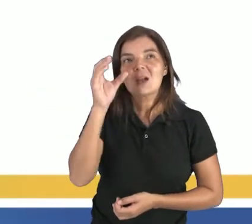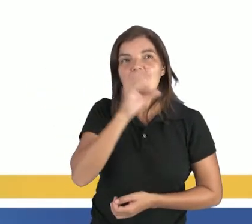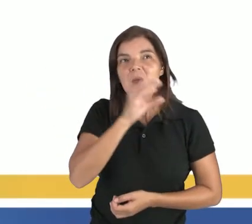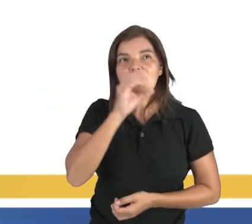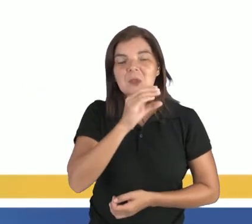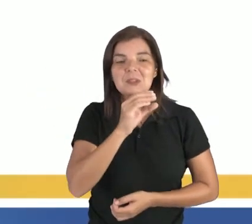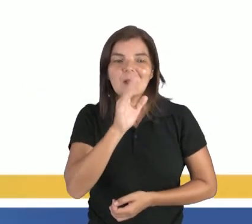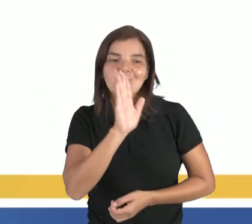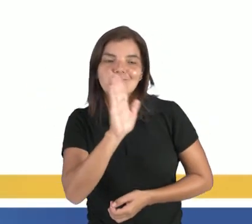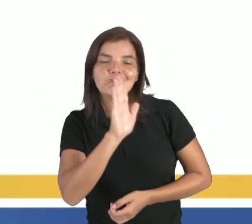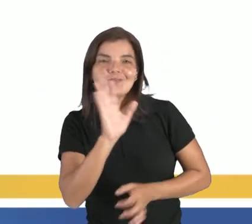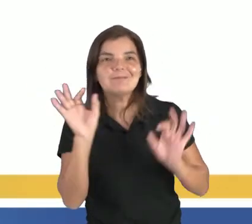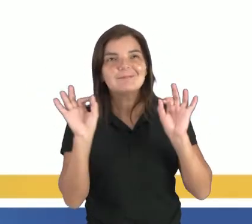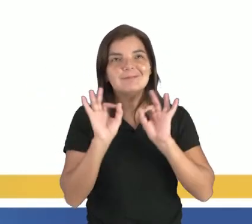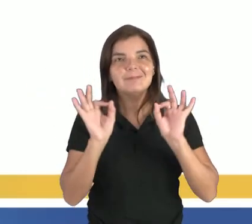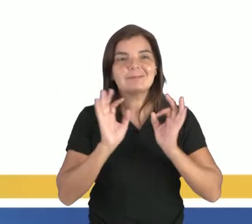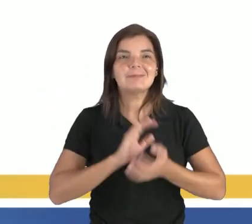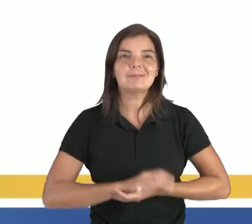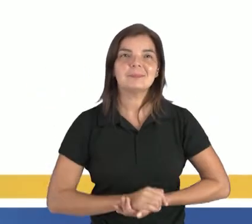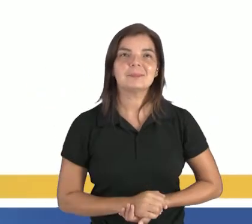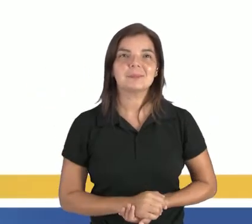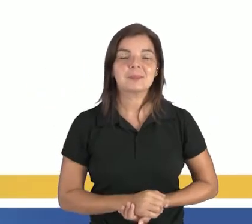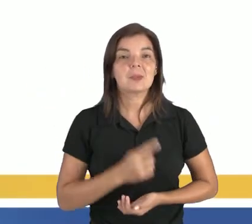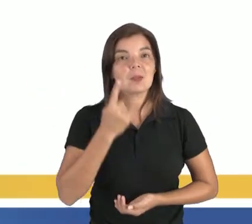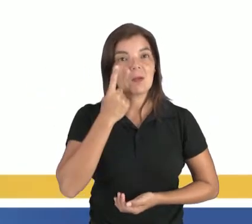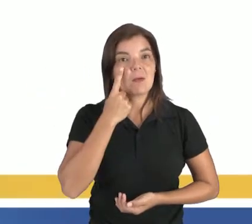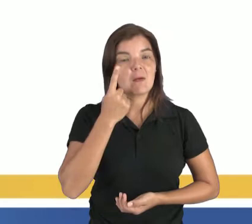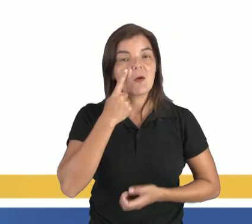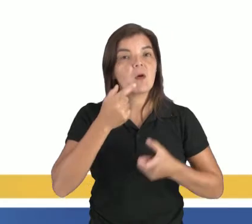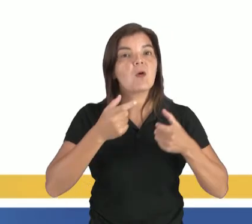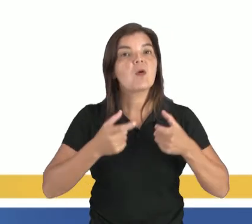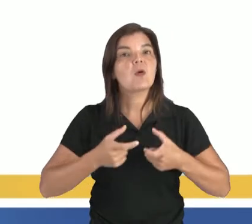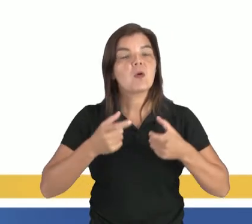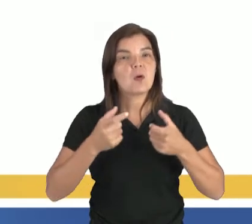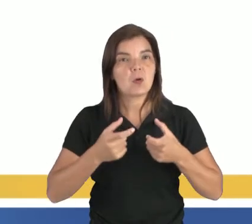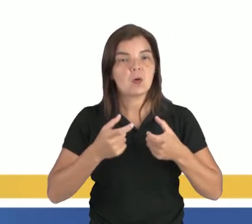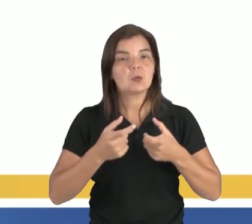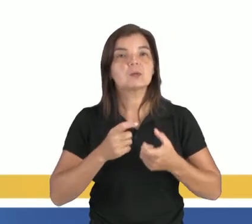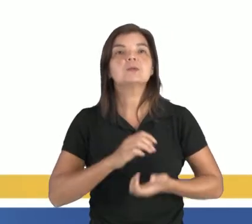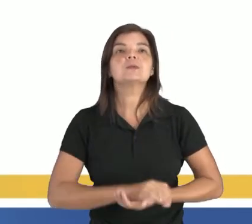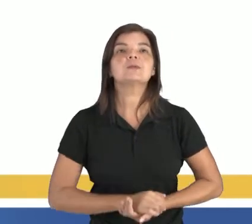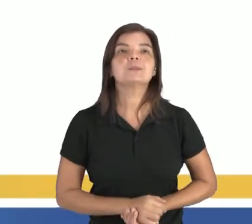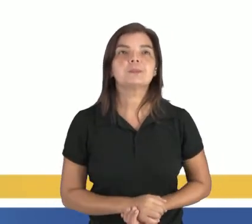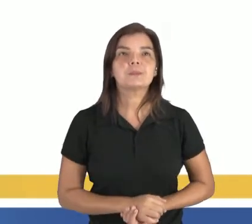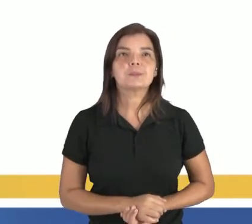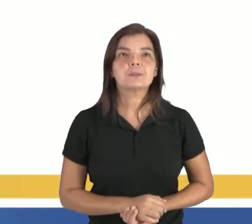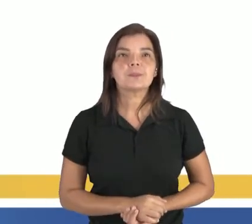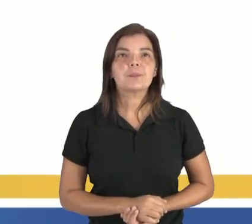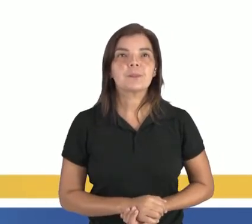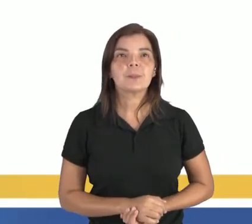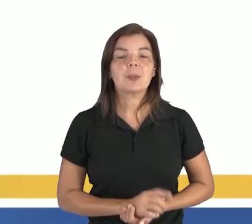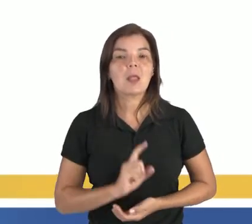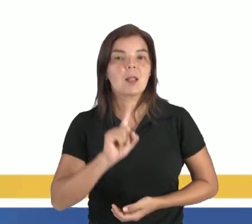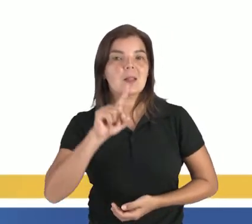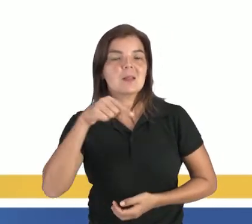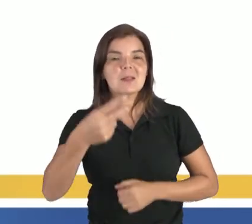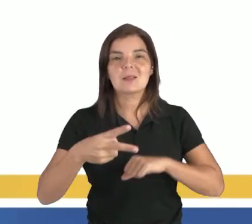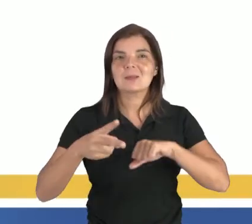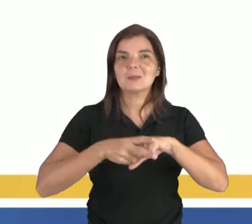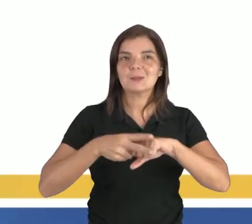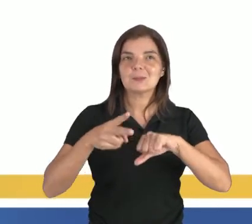saiu rapidamente sem dar tchau. Olha a posição do advérbio. After the verb, que